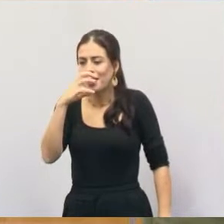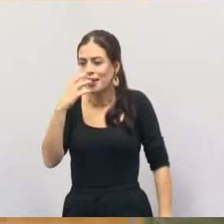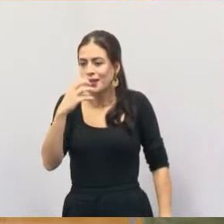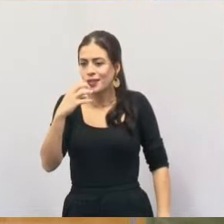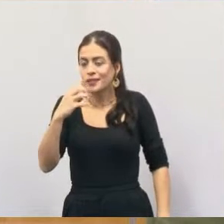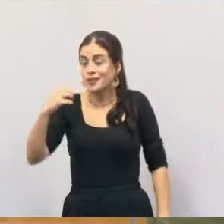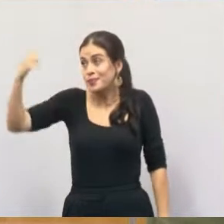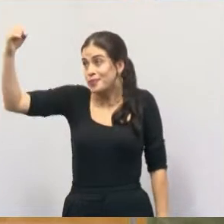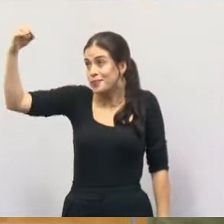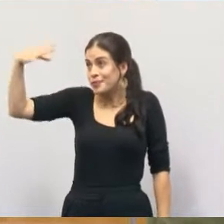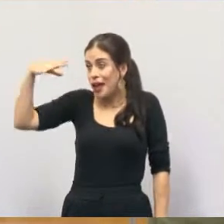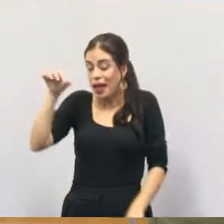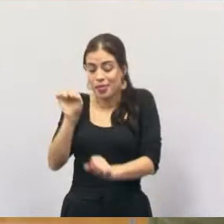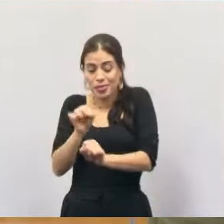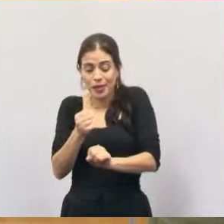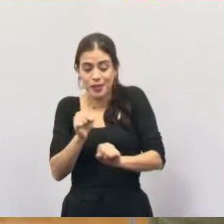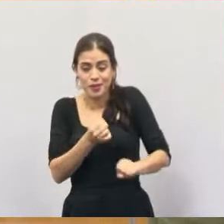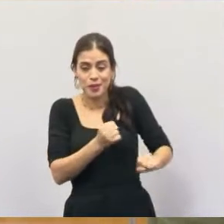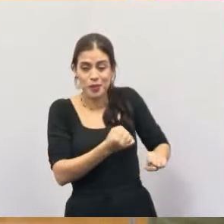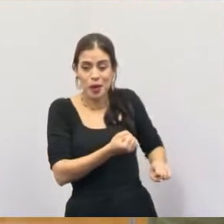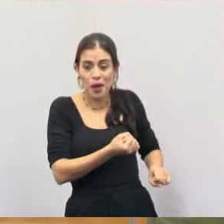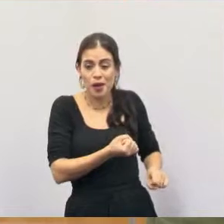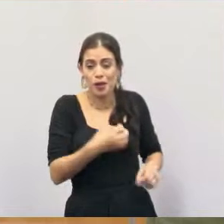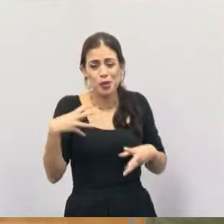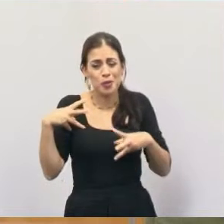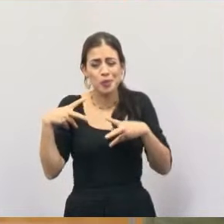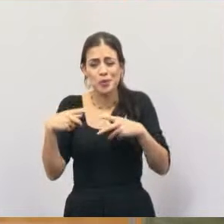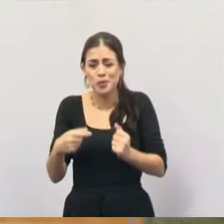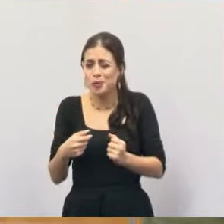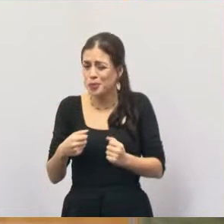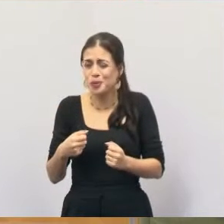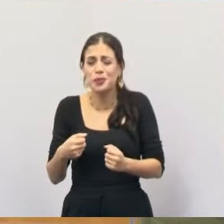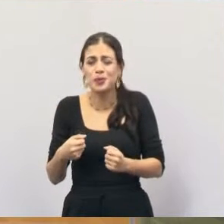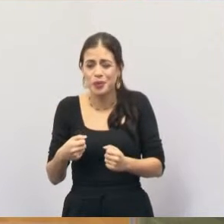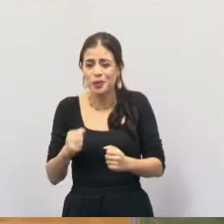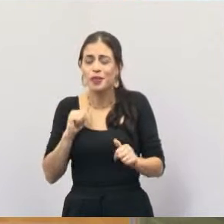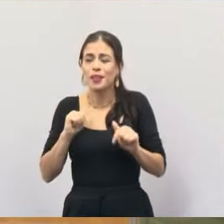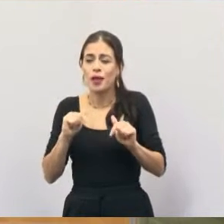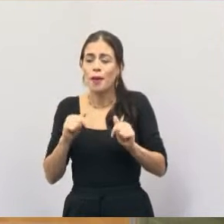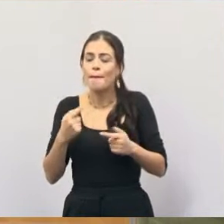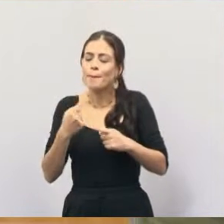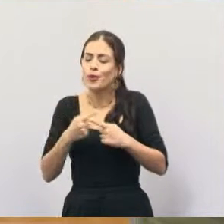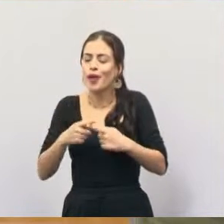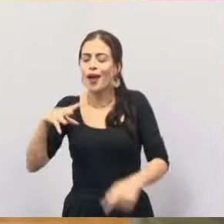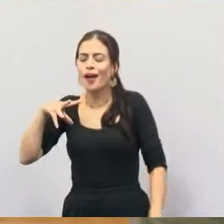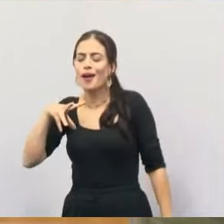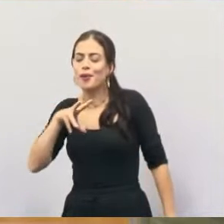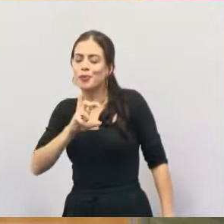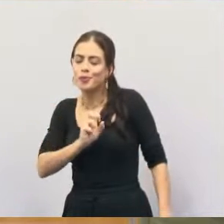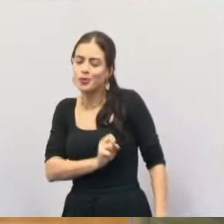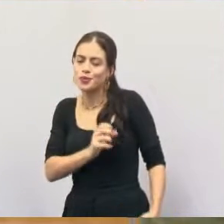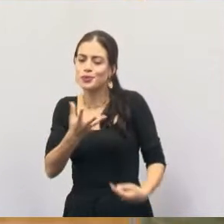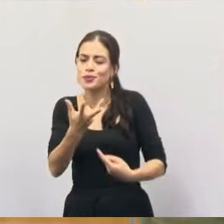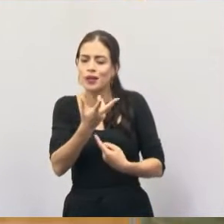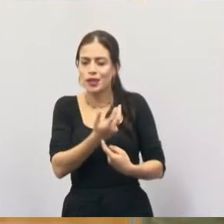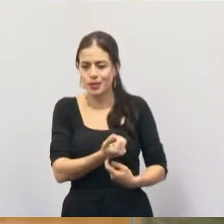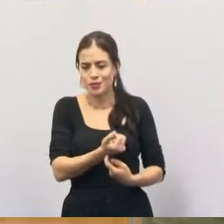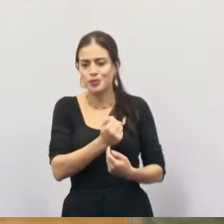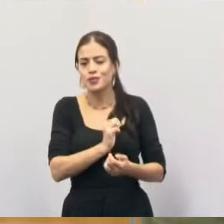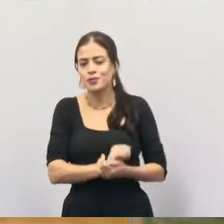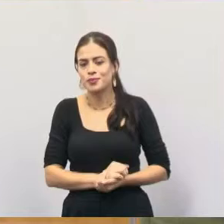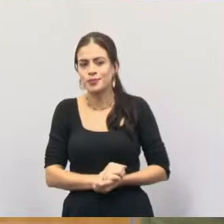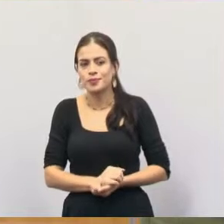iluminador, faxineiro e tudo que você possa imaginar de alguém apaixonado pela sua arte possa